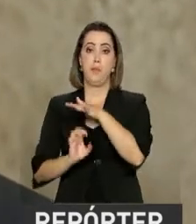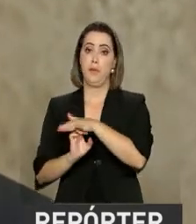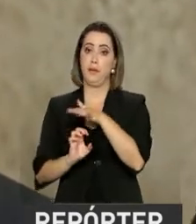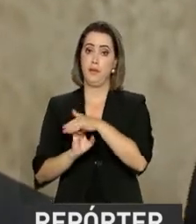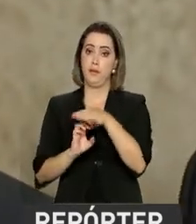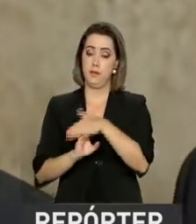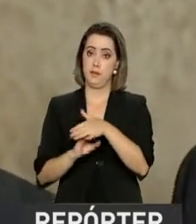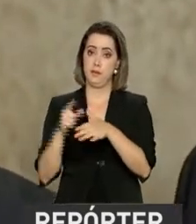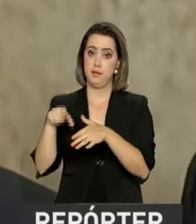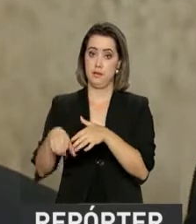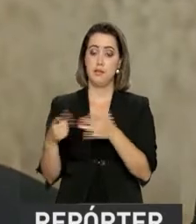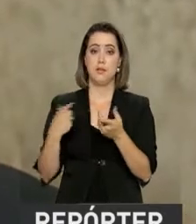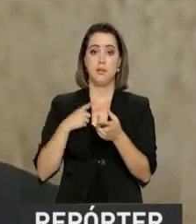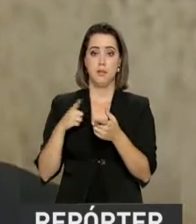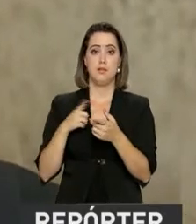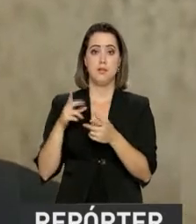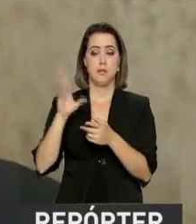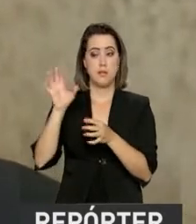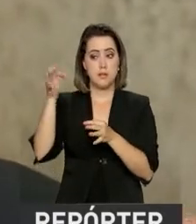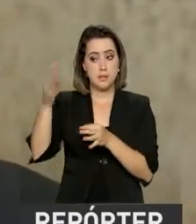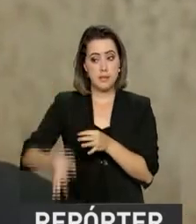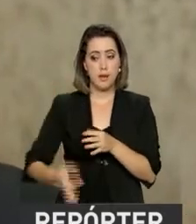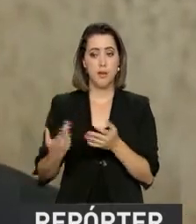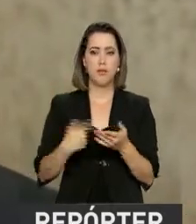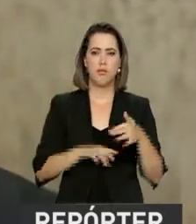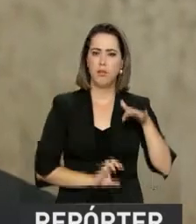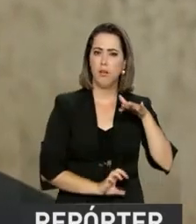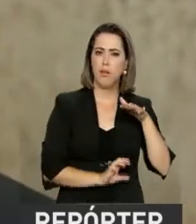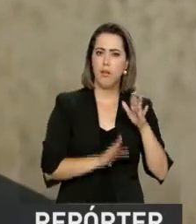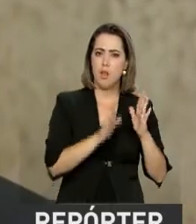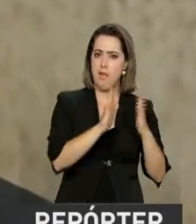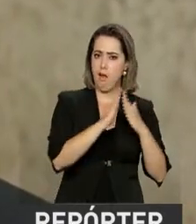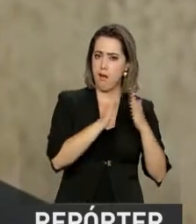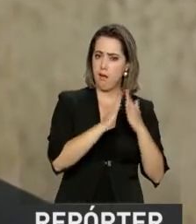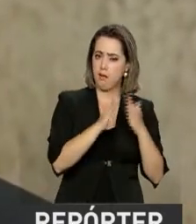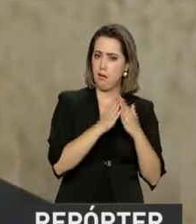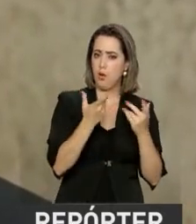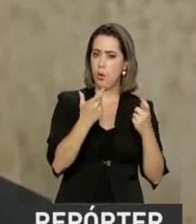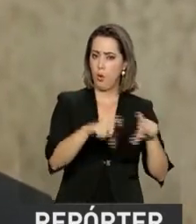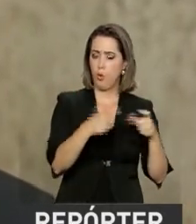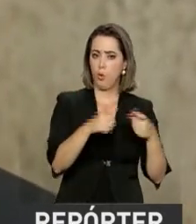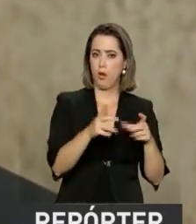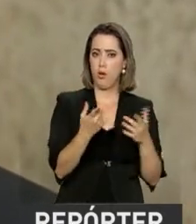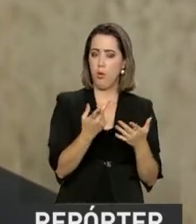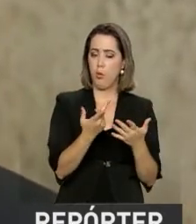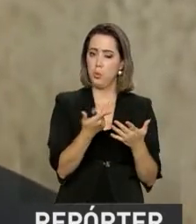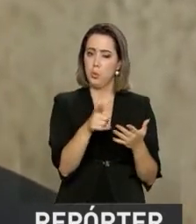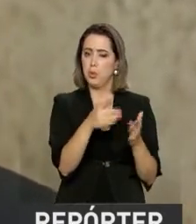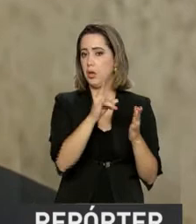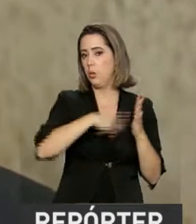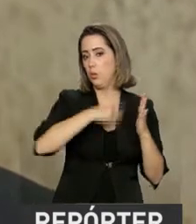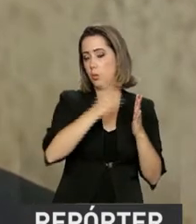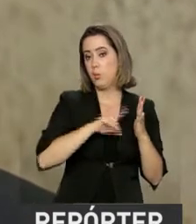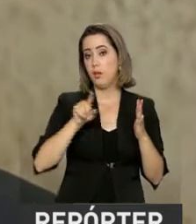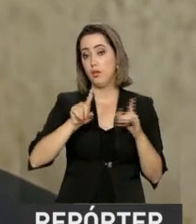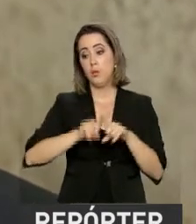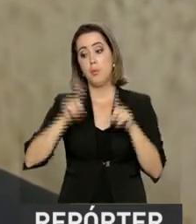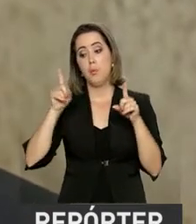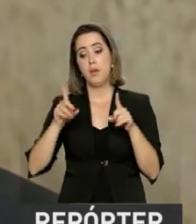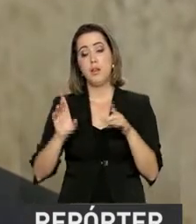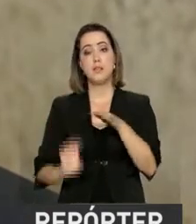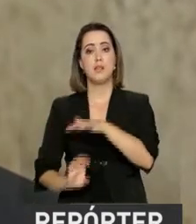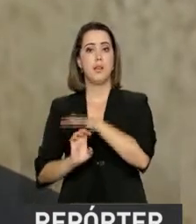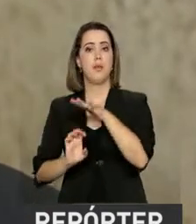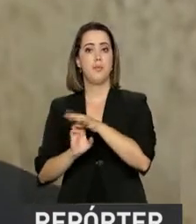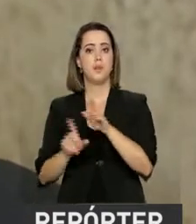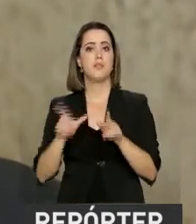regularidade do imóvel. Então eu posso ter uma empresa regular num imóvel irregular. Lógico que o imóvel da favela